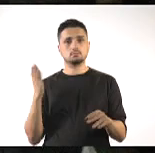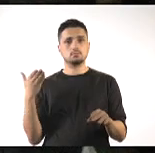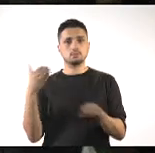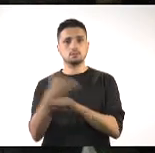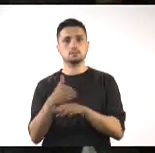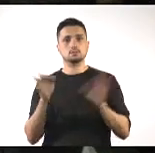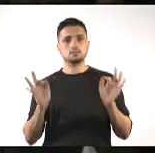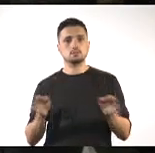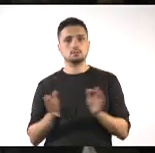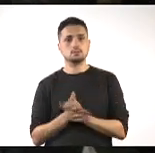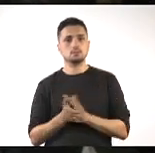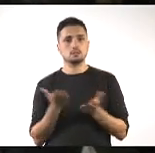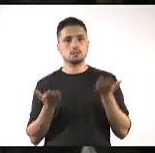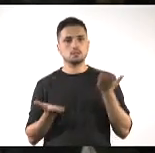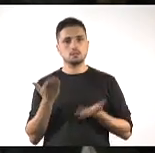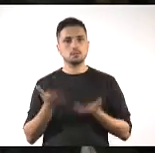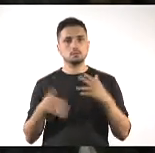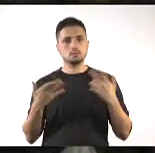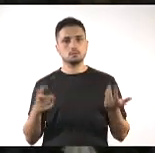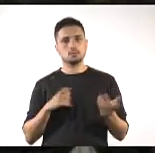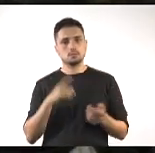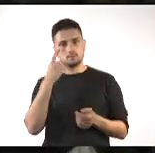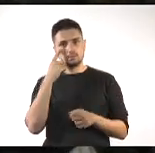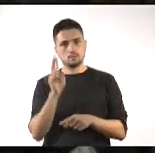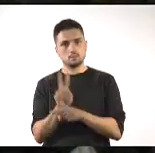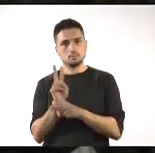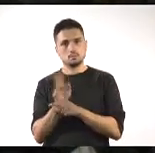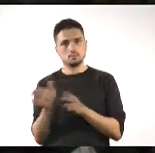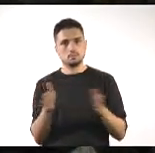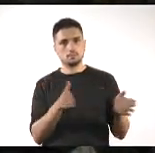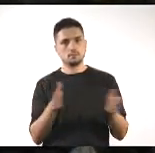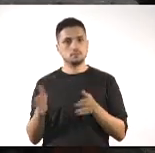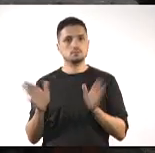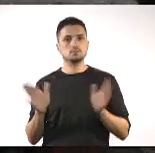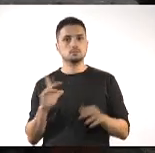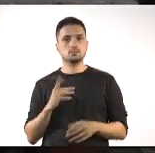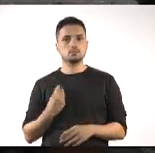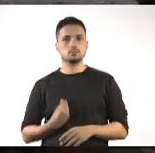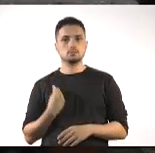equilíbrio. Então, a previsão do convênio já existe. Presidente,